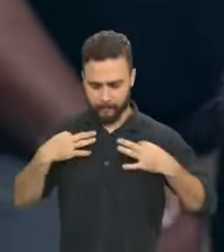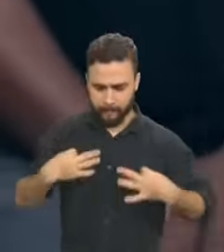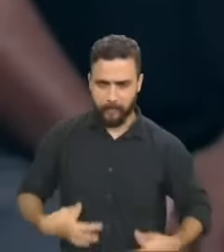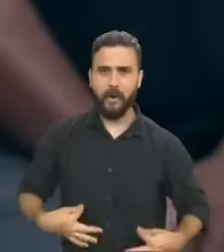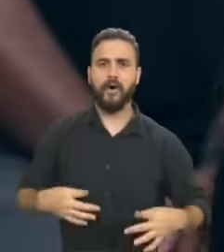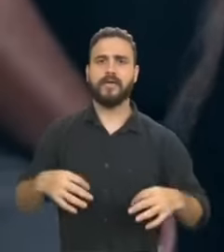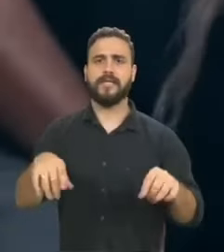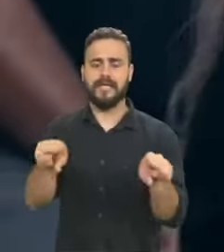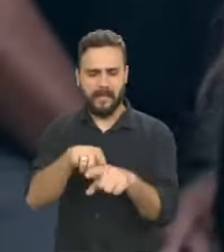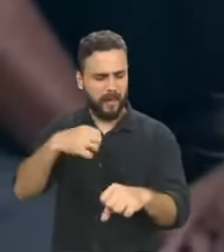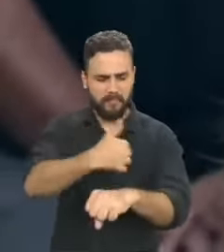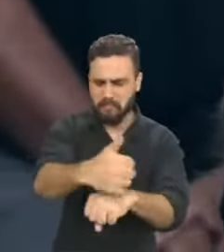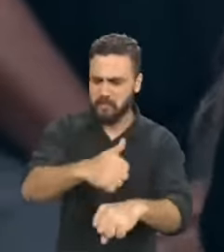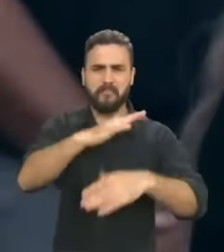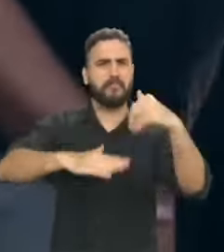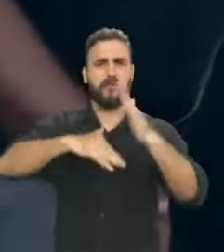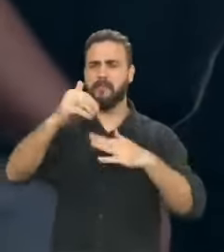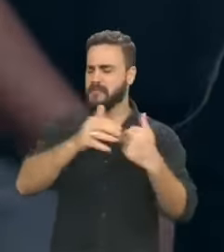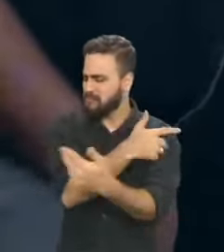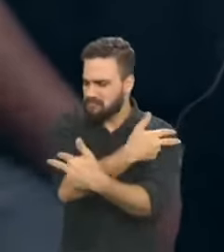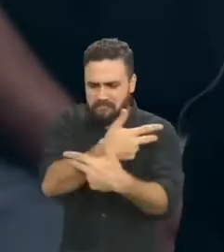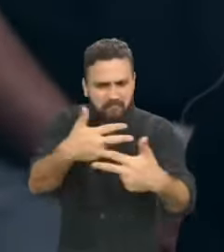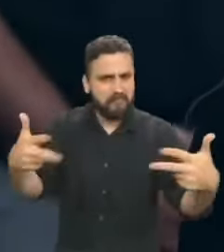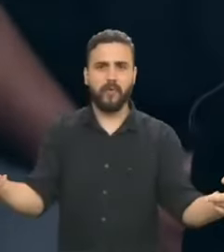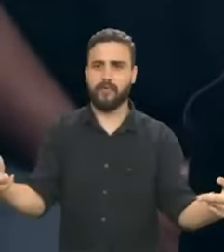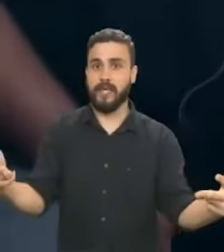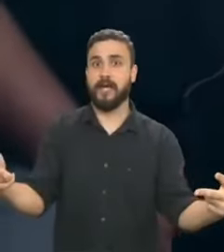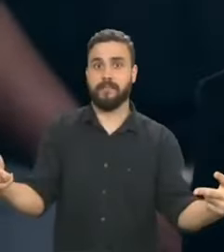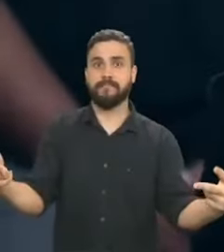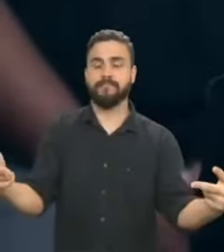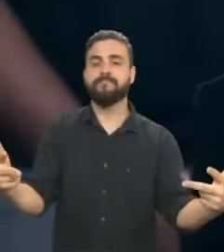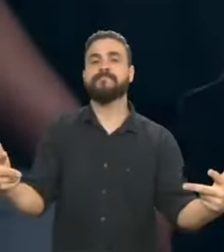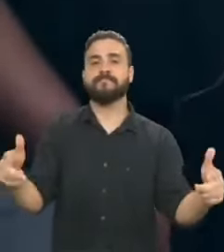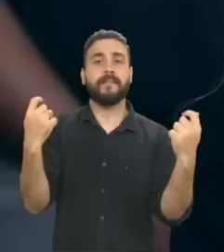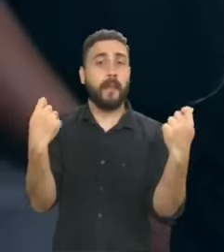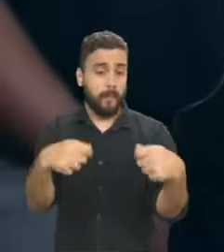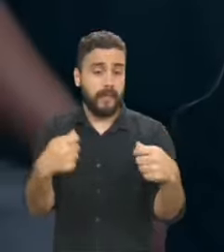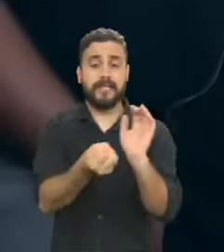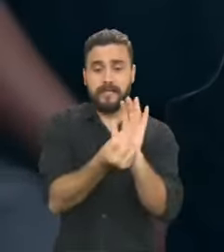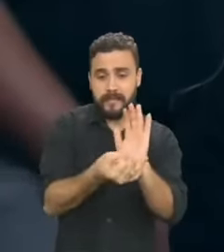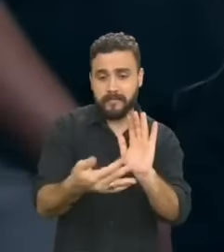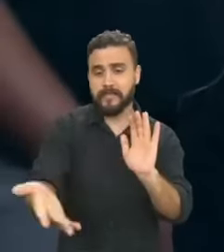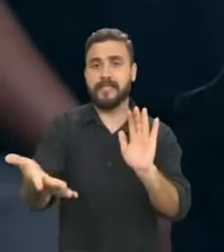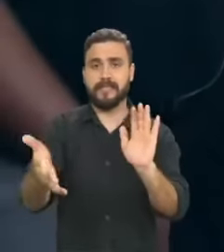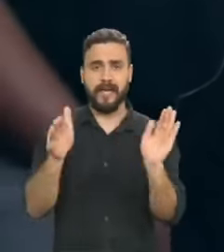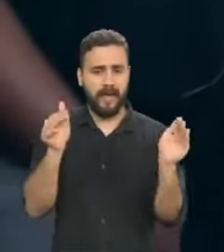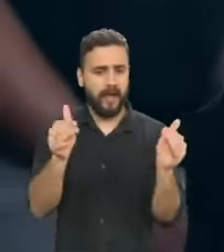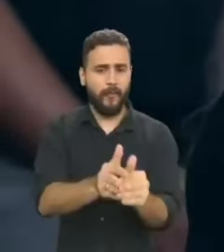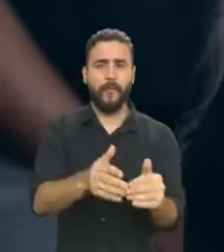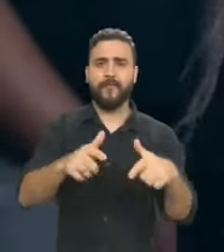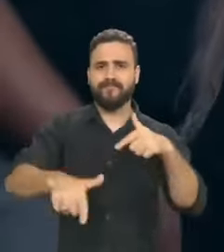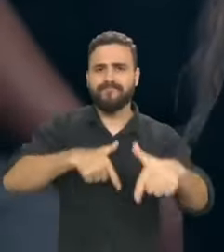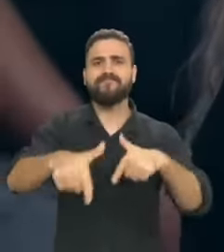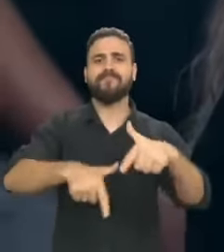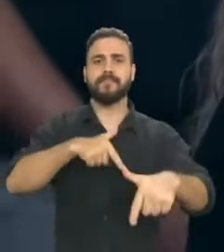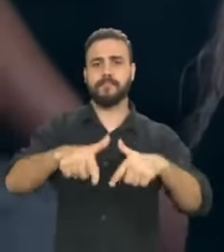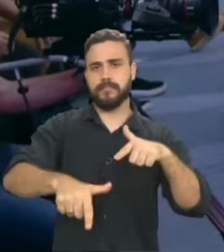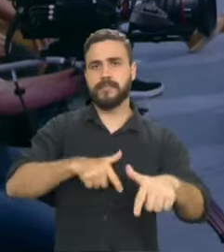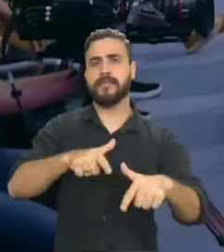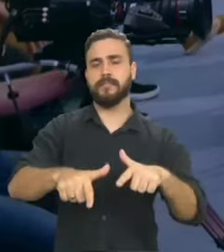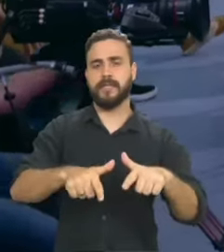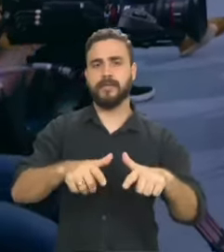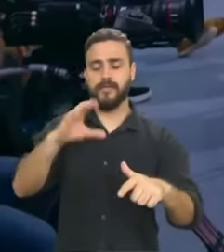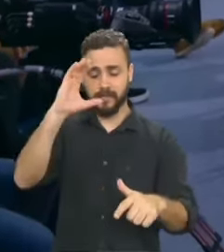mandou todo mundo. Ele não falou, é só para pastor, é só para missionário. Mas a gente tinha colocado isso na mão dos católicos. E eles pararam de verdade de pregar